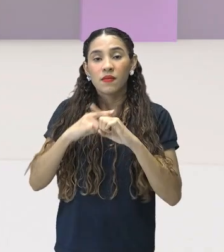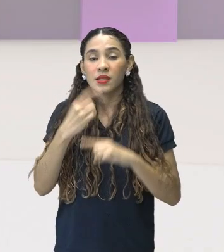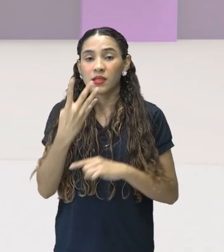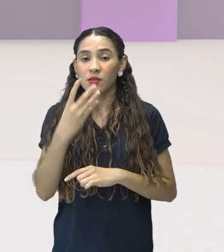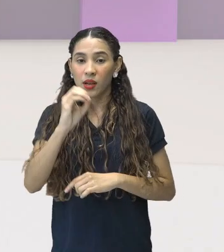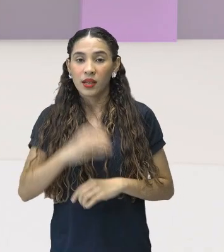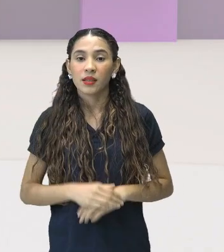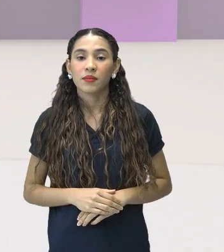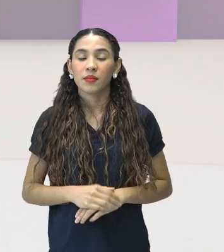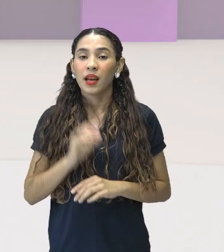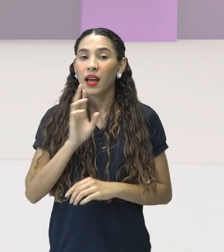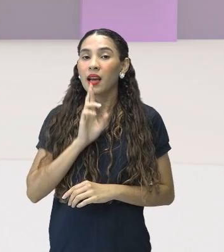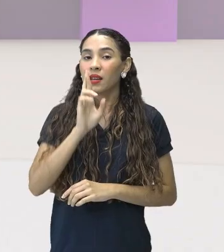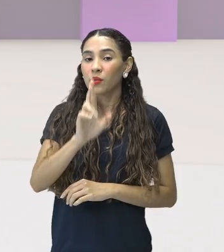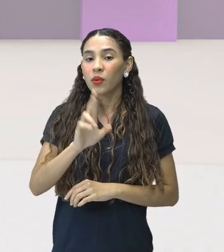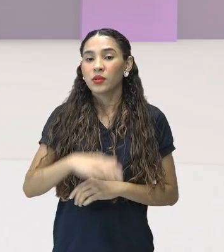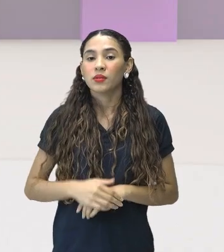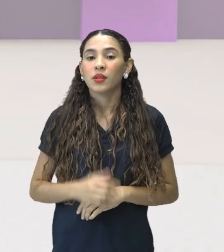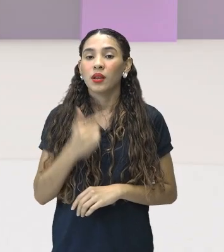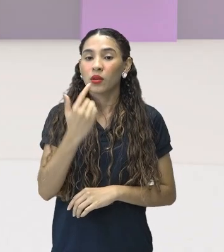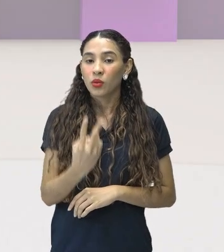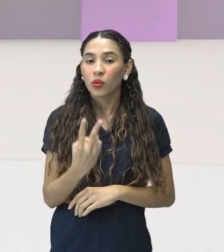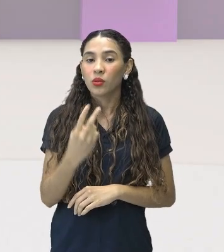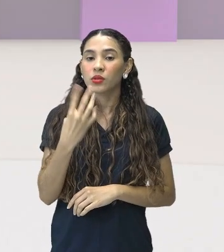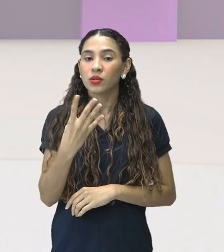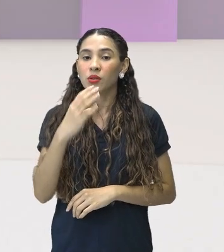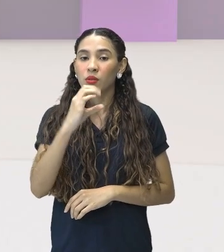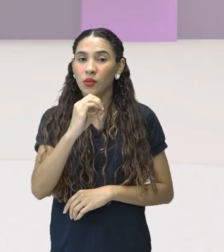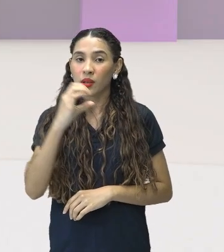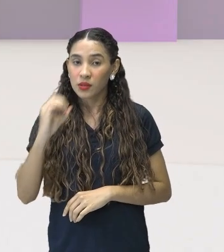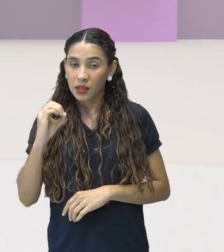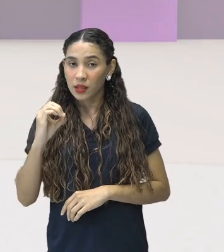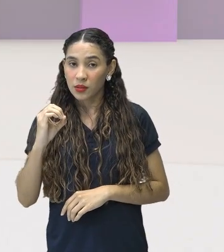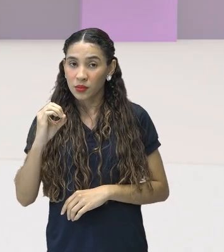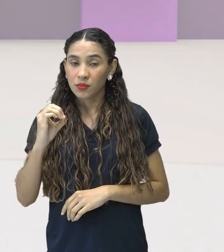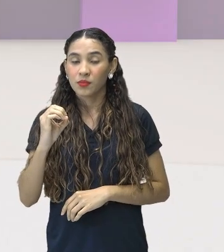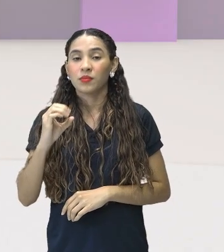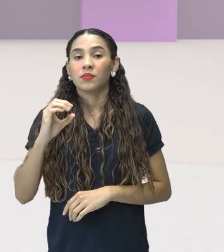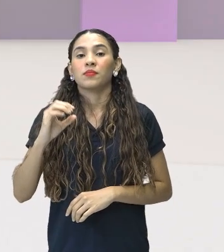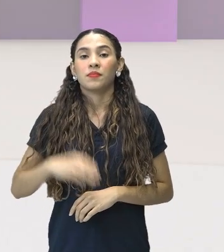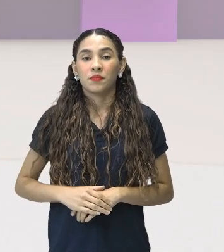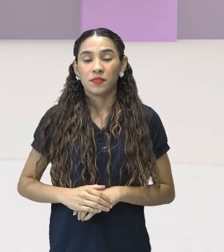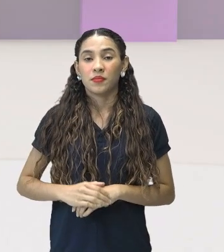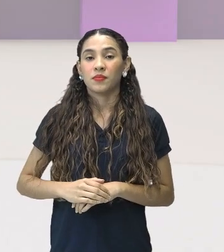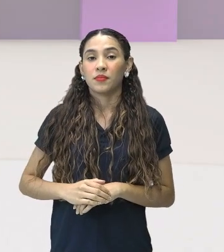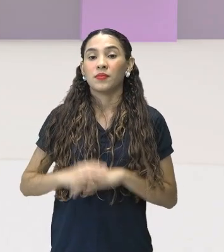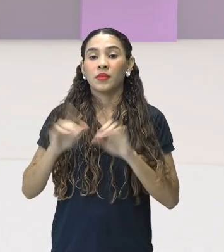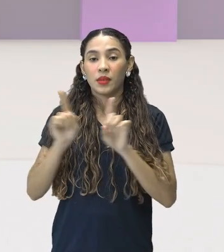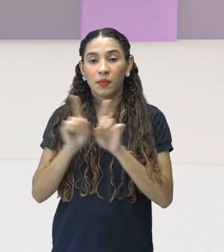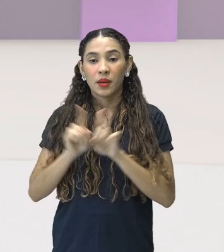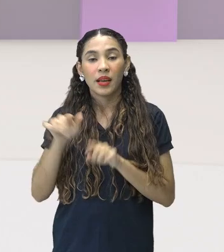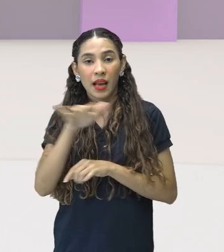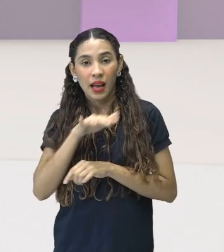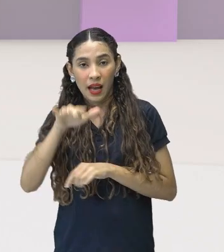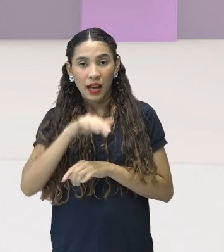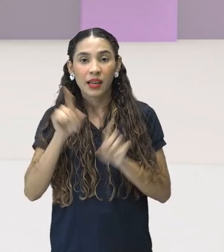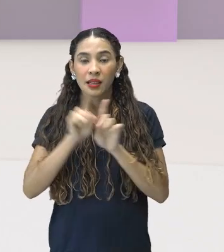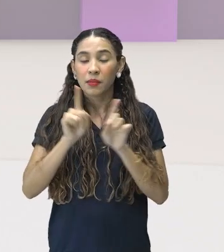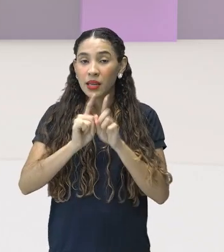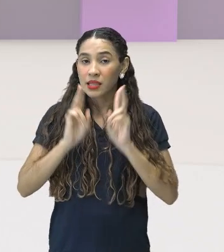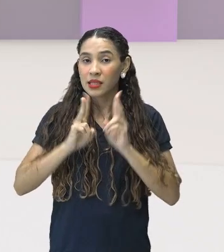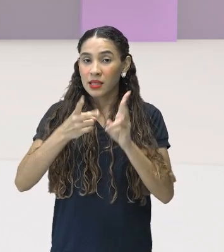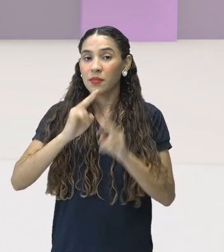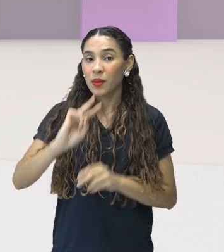40, nosso resultado, 2.400, como a unidade é centímetros, e a área ela é sempre